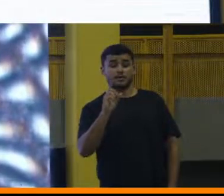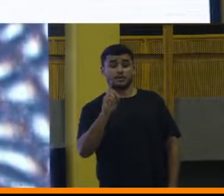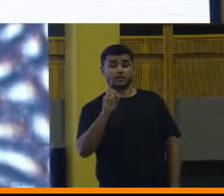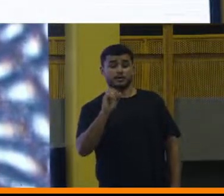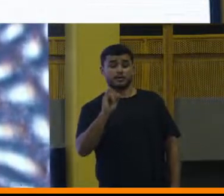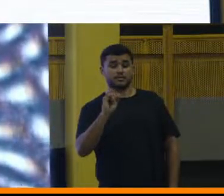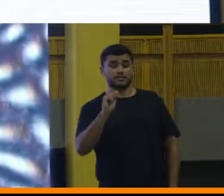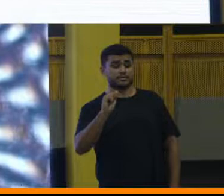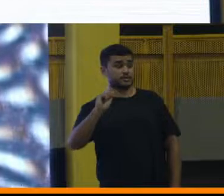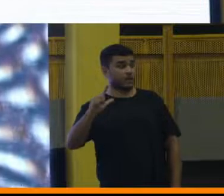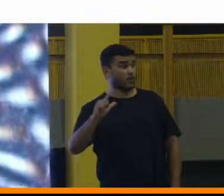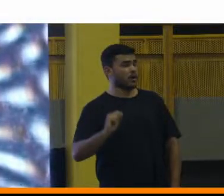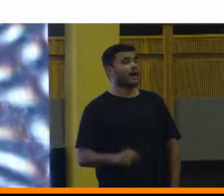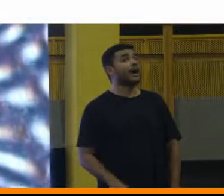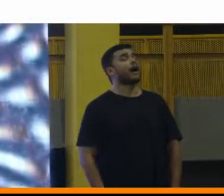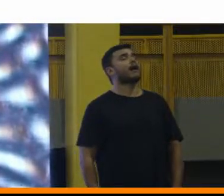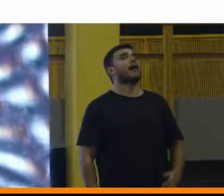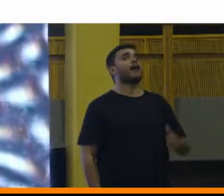radial.